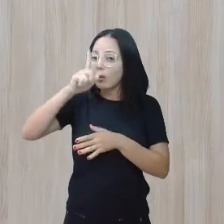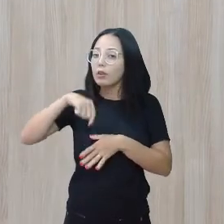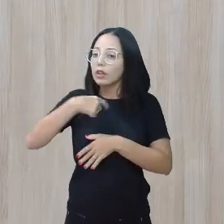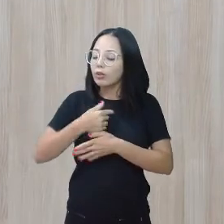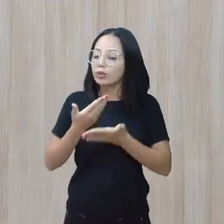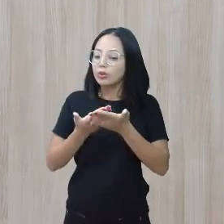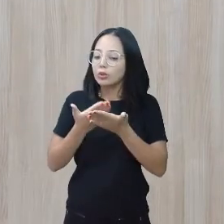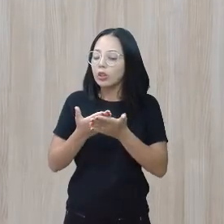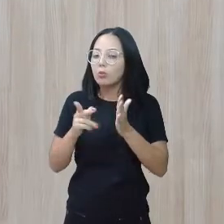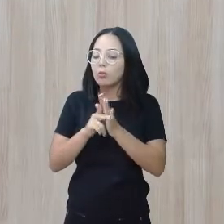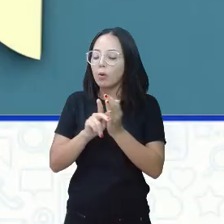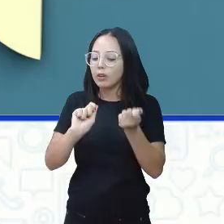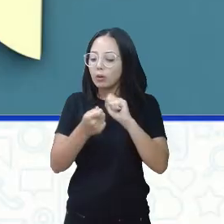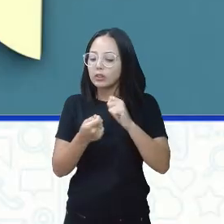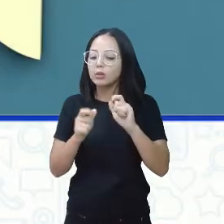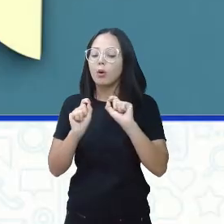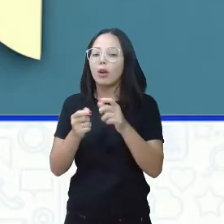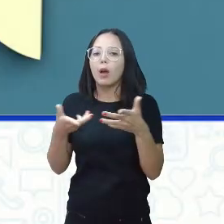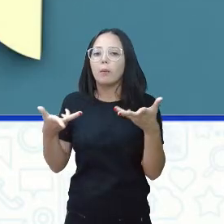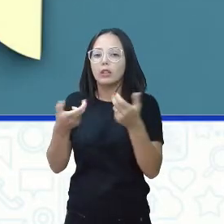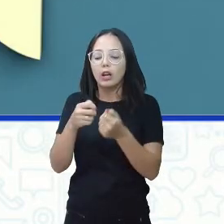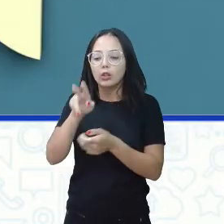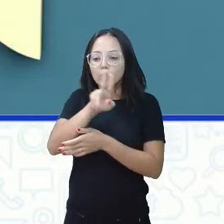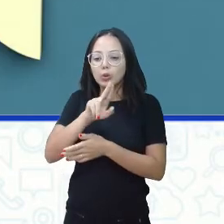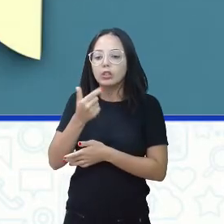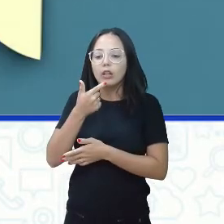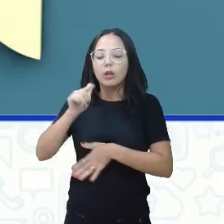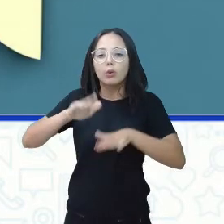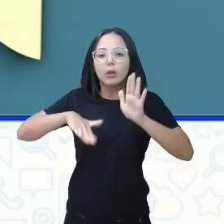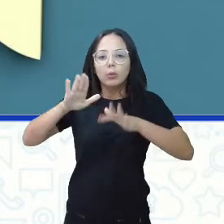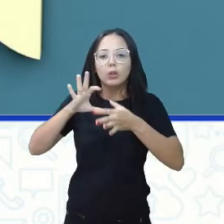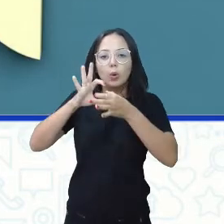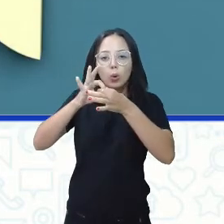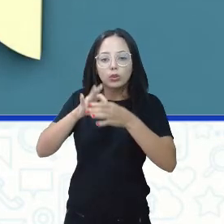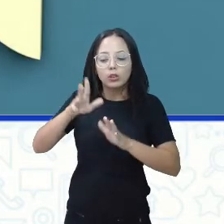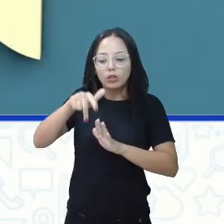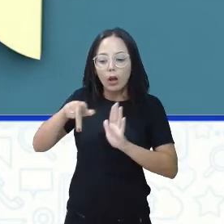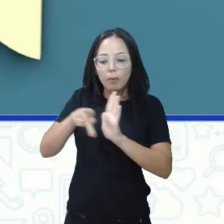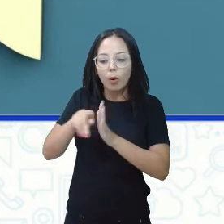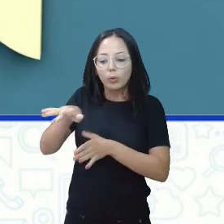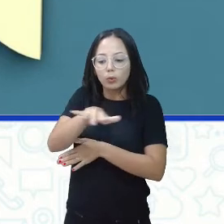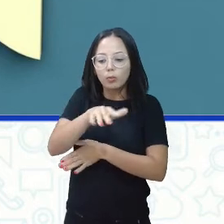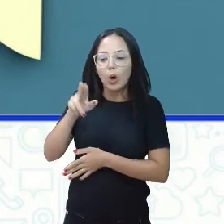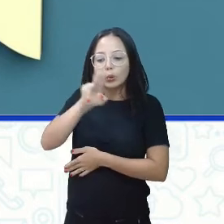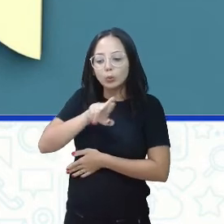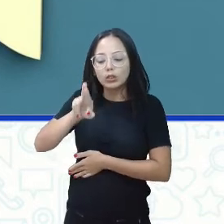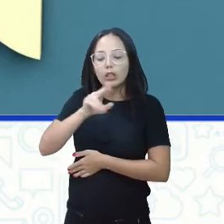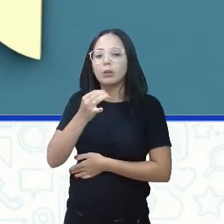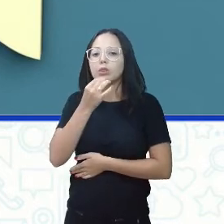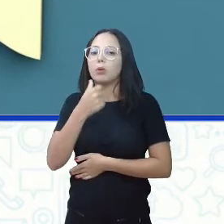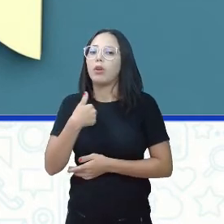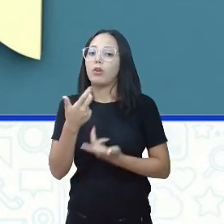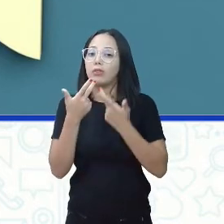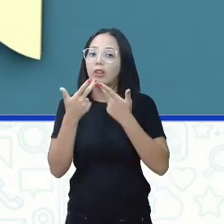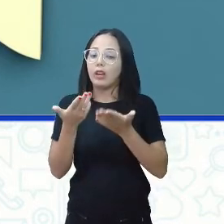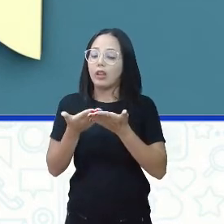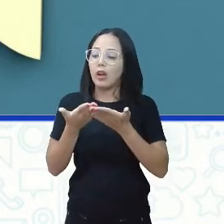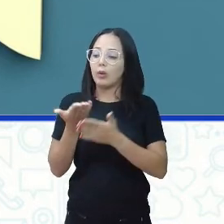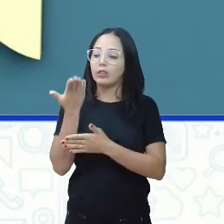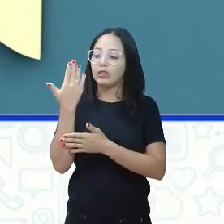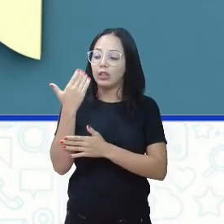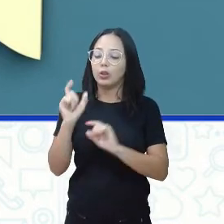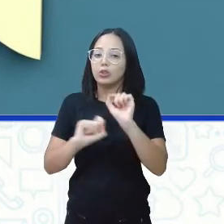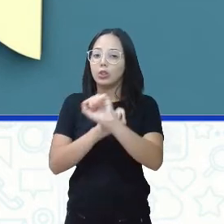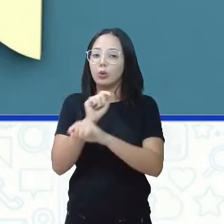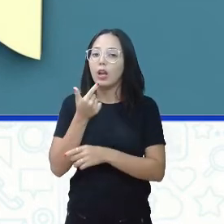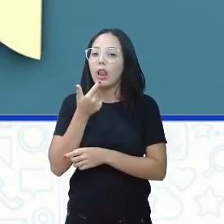Que a adequação é a habilidade de usar a língua a depender do contexto em que ela é utilizada, né? Então, eu falei em aulas anteriores que a